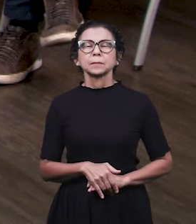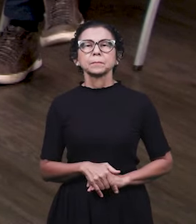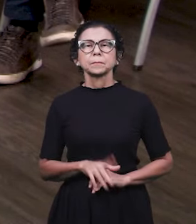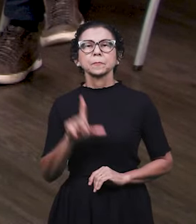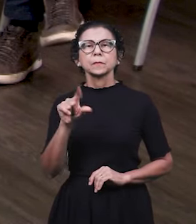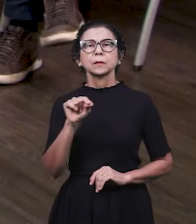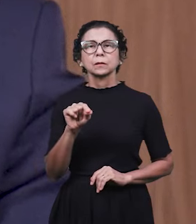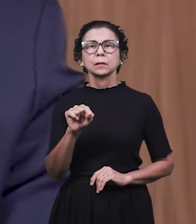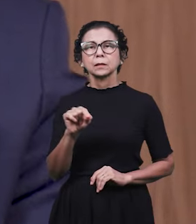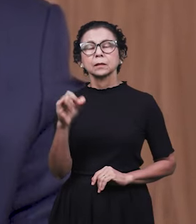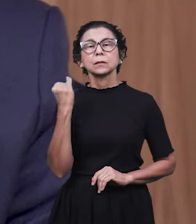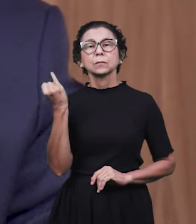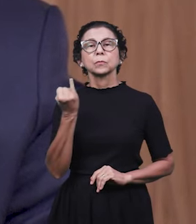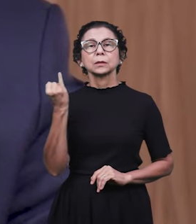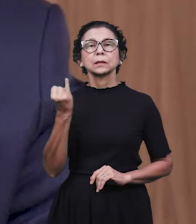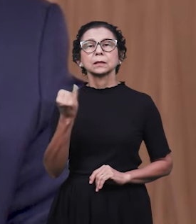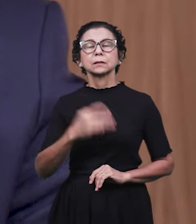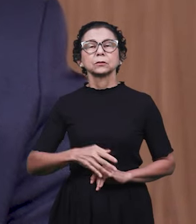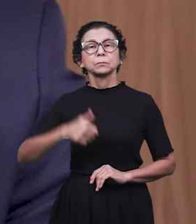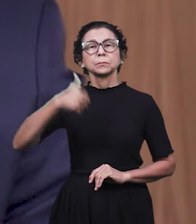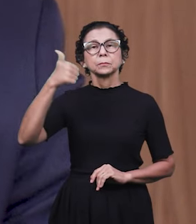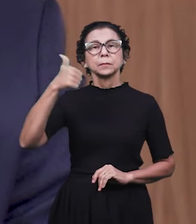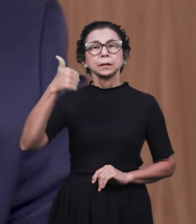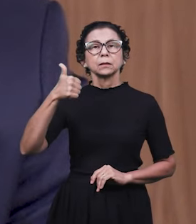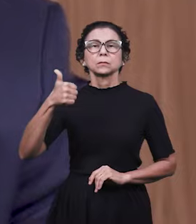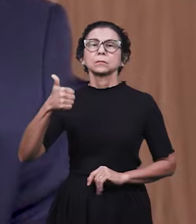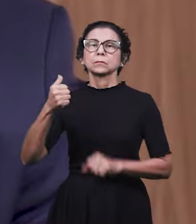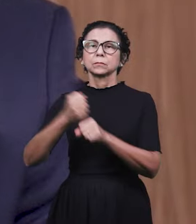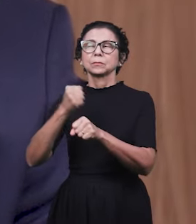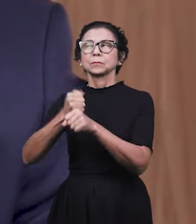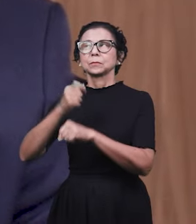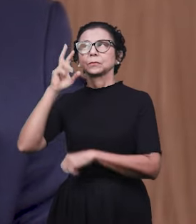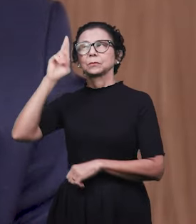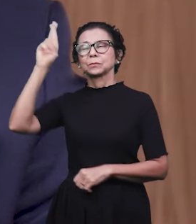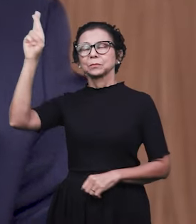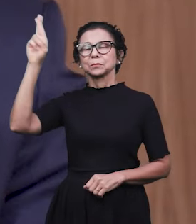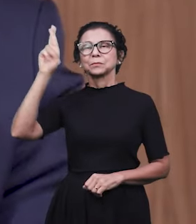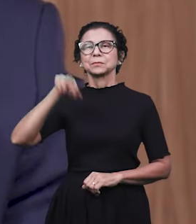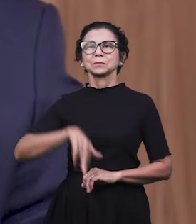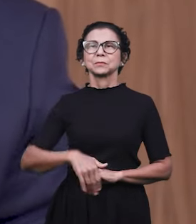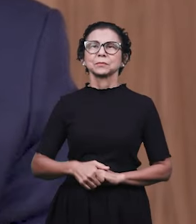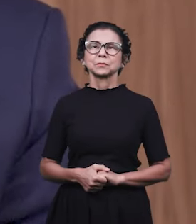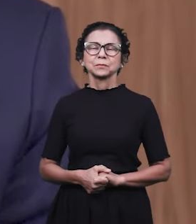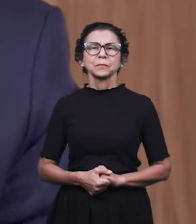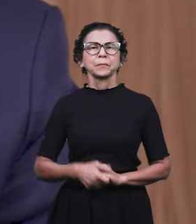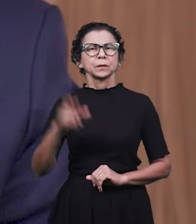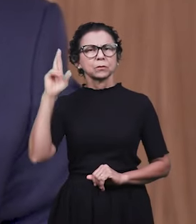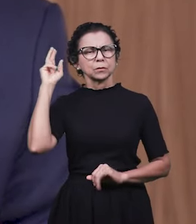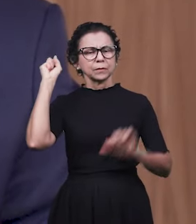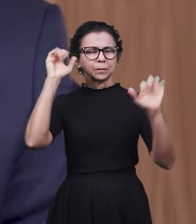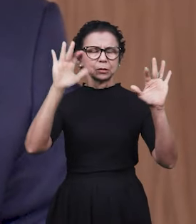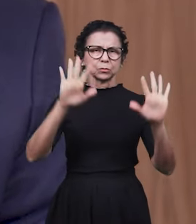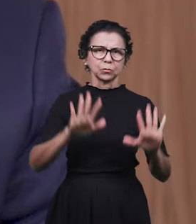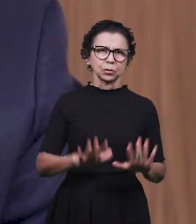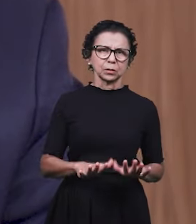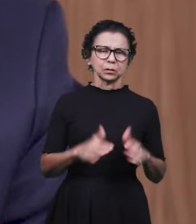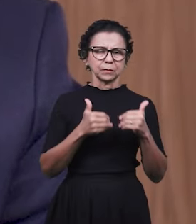é realizar a obra do Senhor. E o Senhor, naquilo que a gente vai colocando, o Senhor vai abrindo as portas e vai